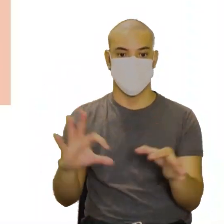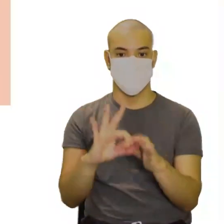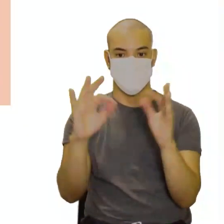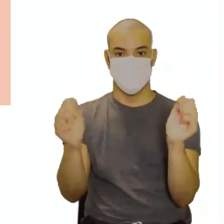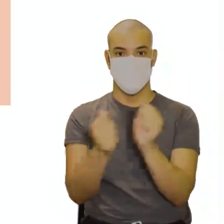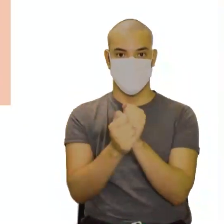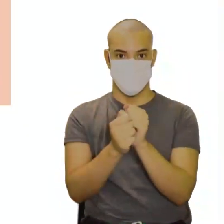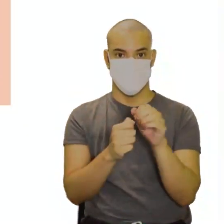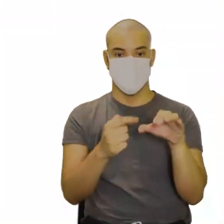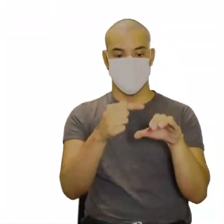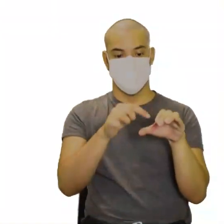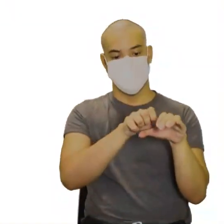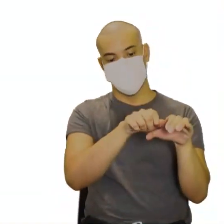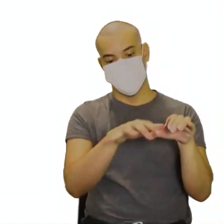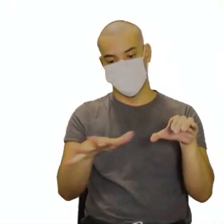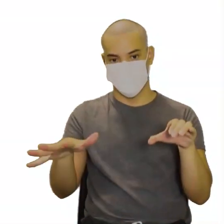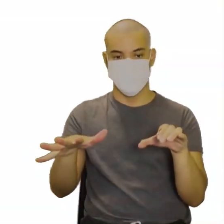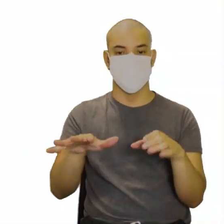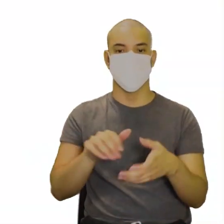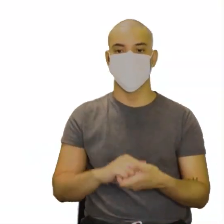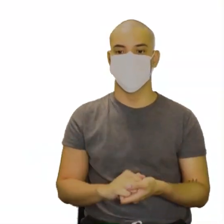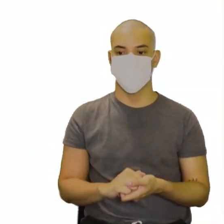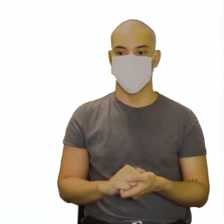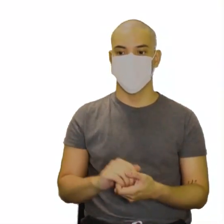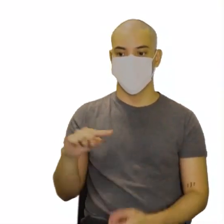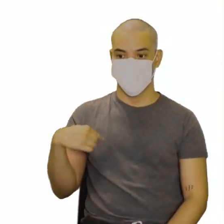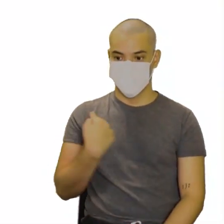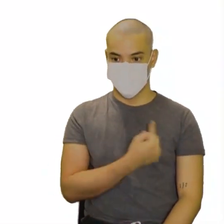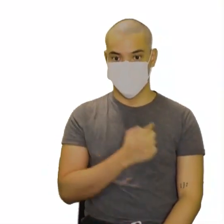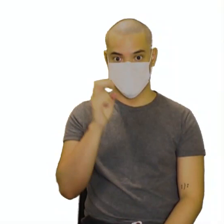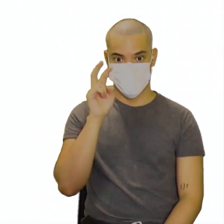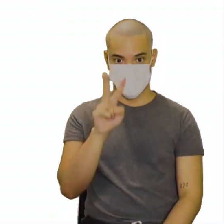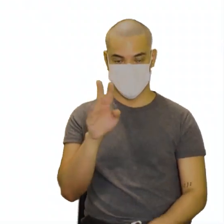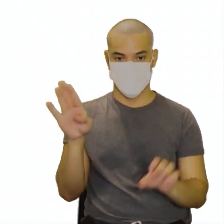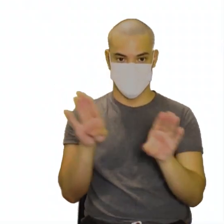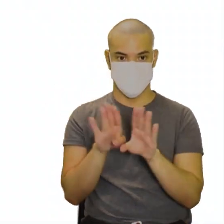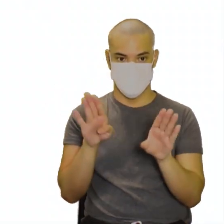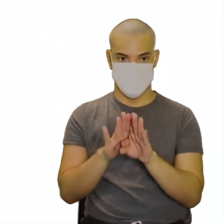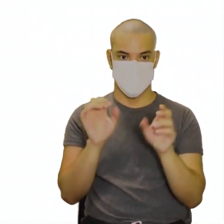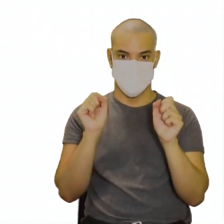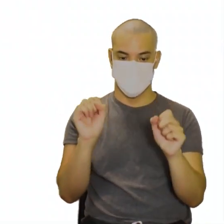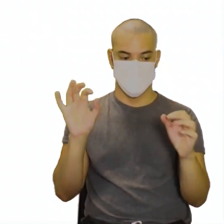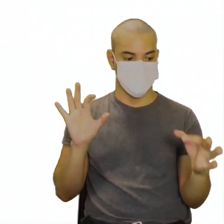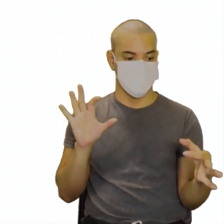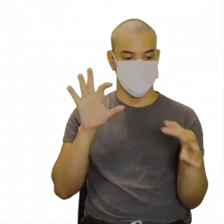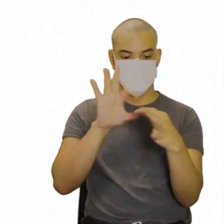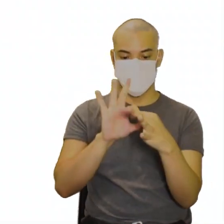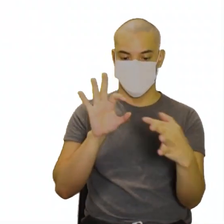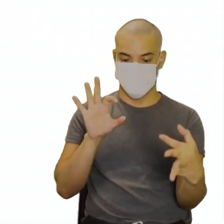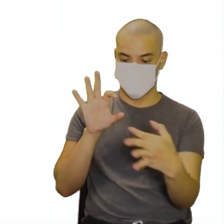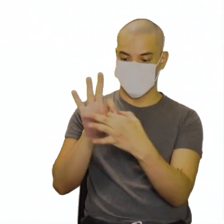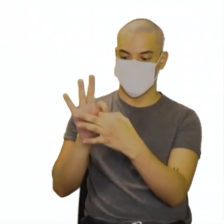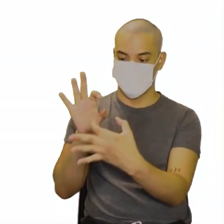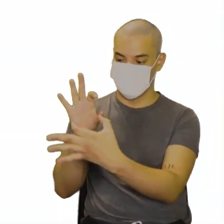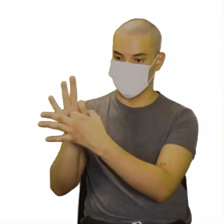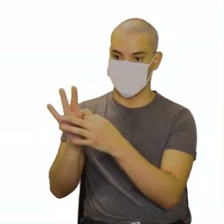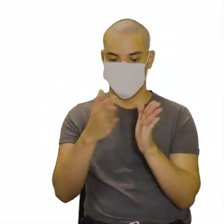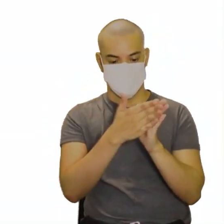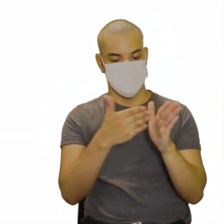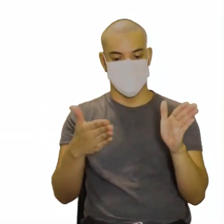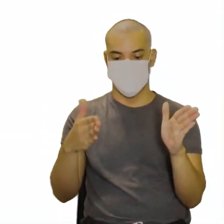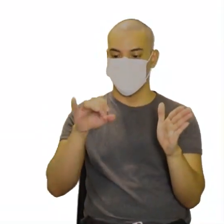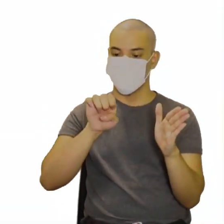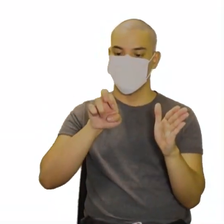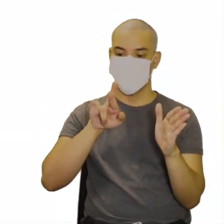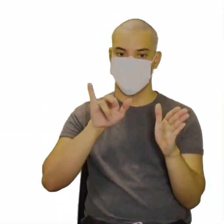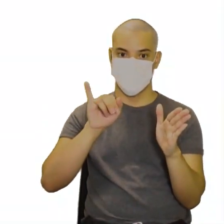circuito. Bom, vamos lá. Nós vimos que nós podemos associar os geradores em série, ou seja, você vai colocar aqui,